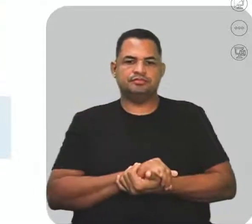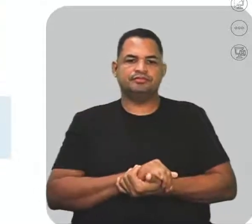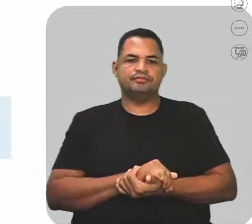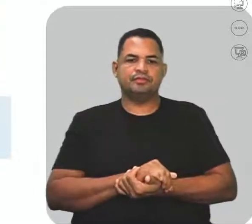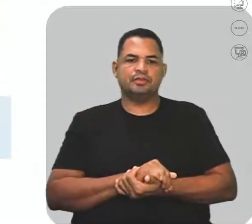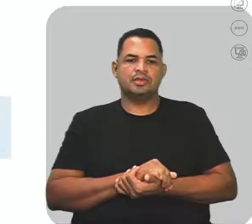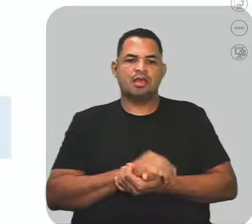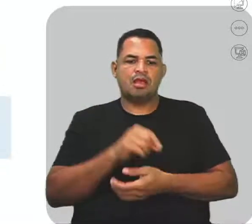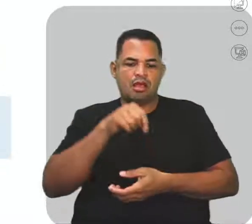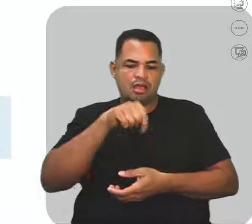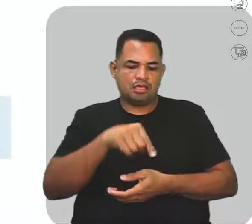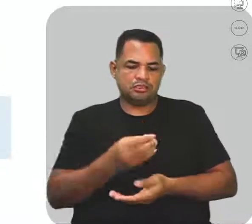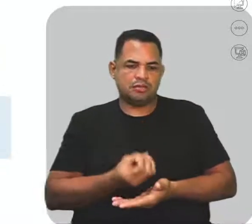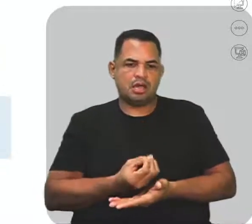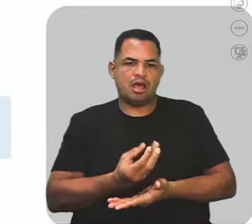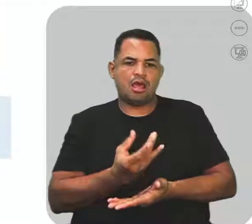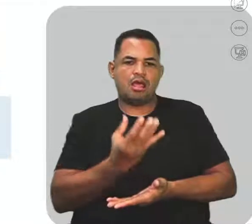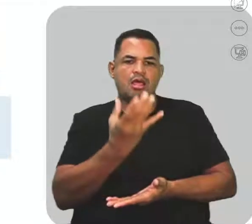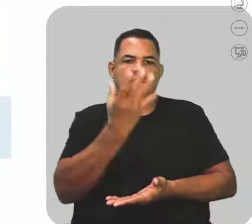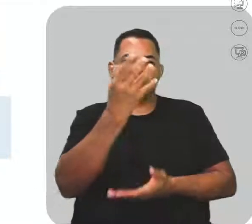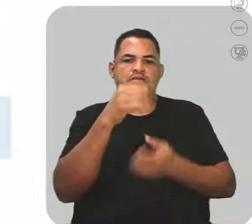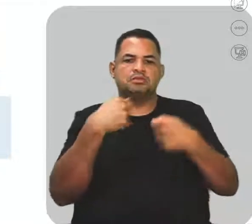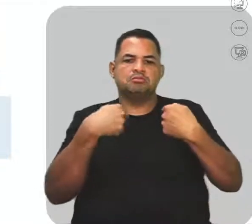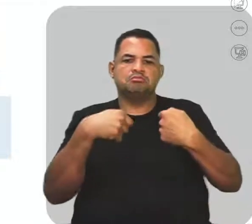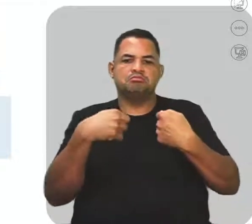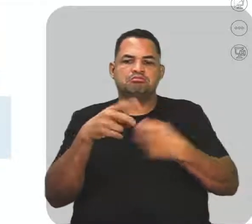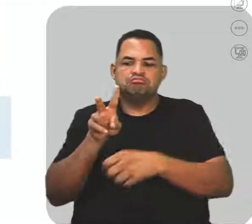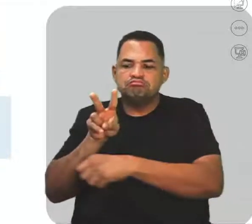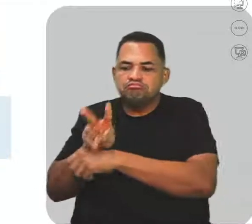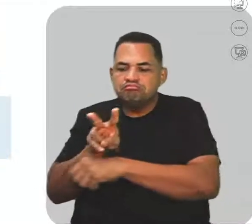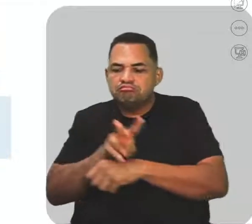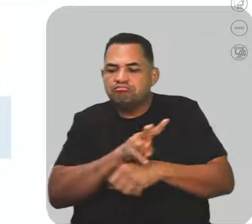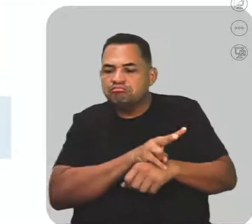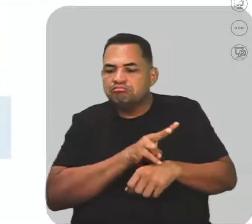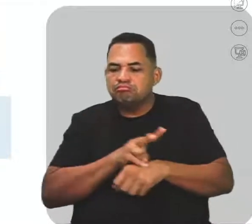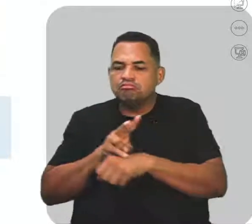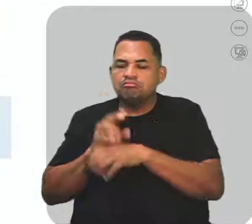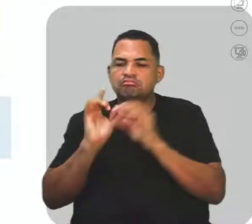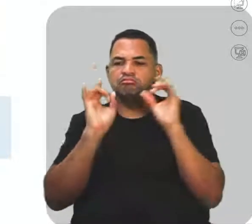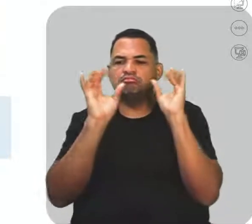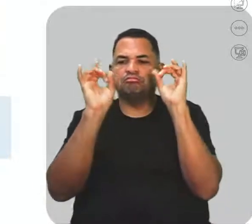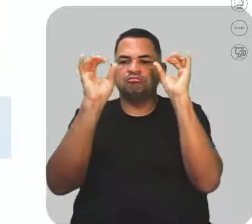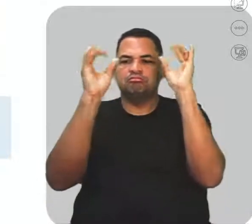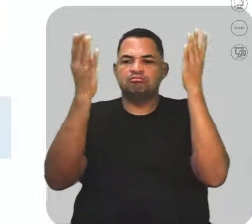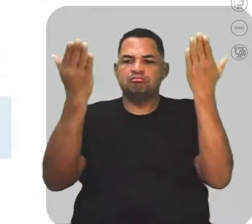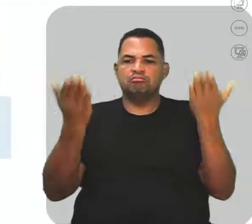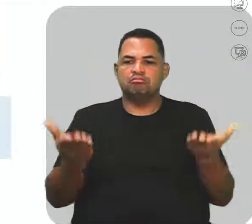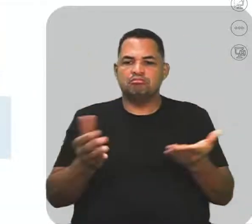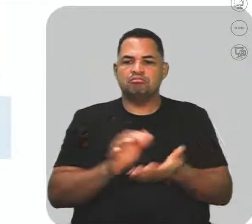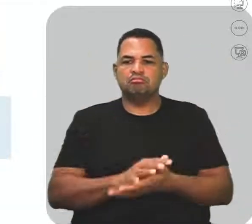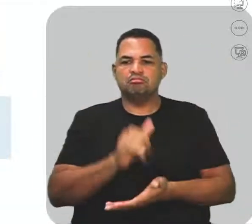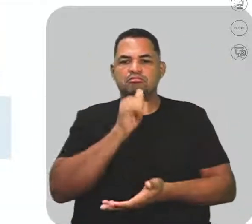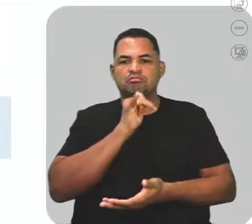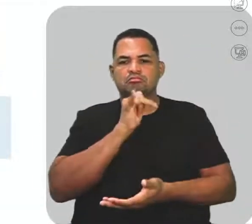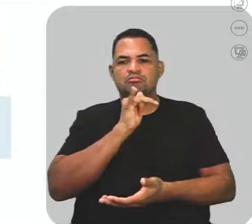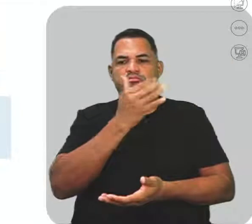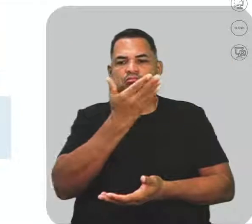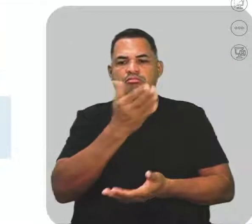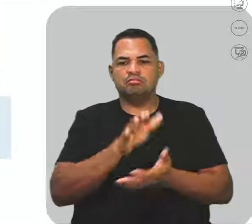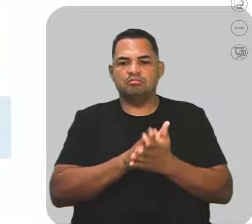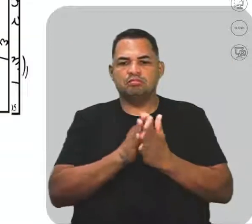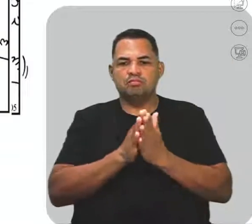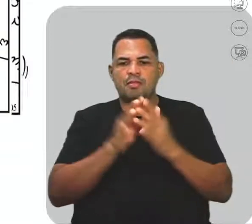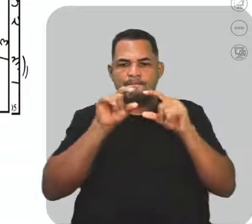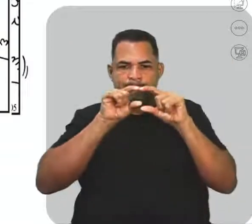plantas necessitam de cuidados especiais, ok? Então, os exemplos aí de